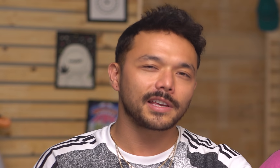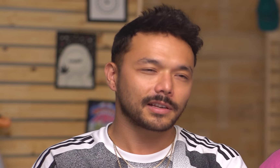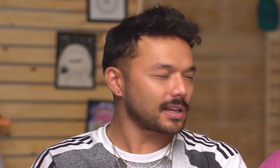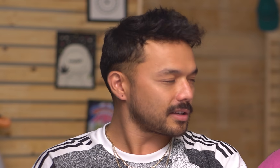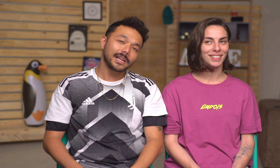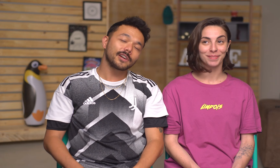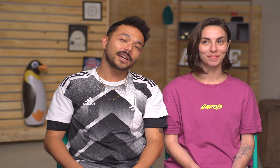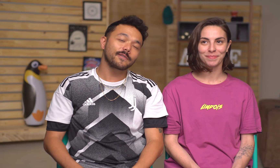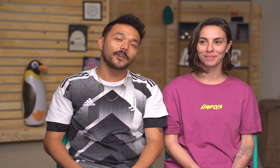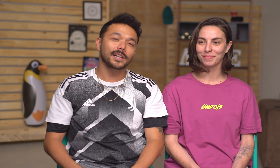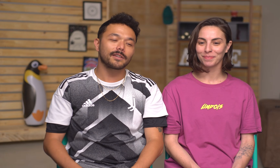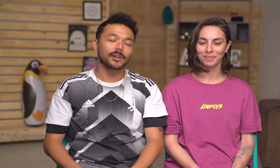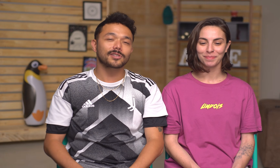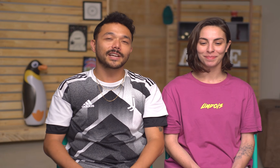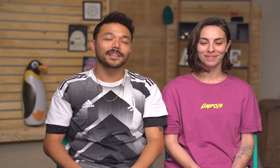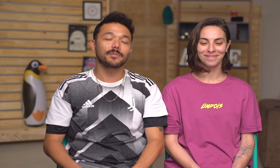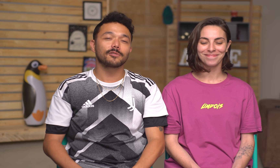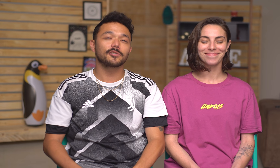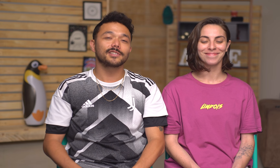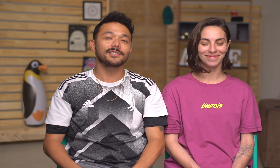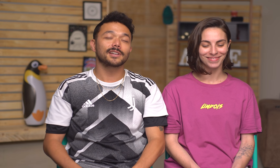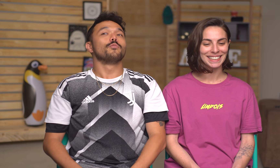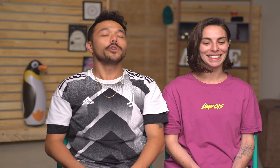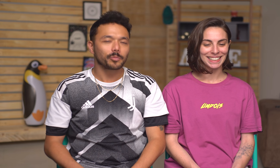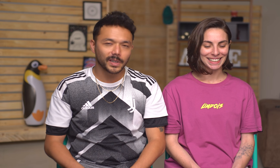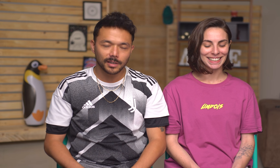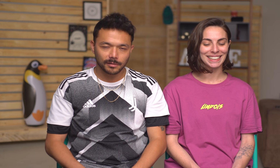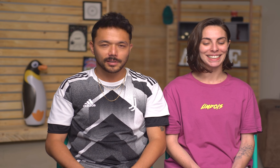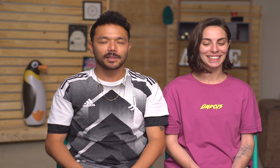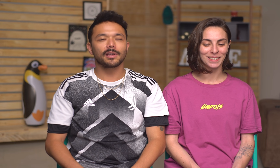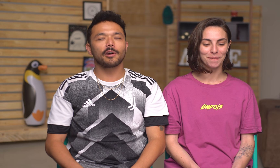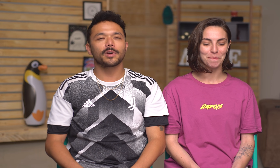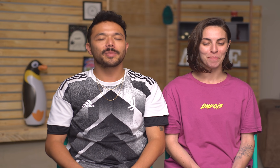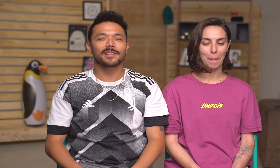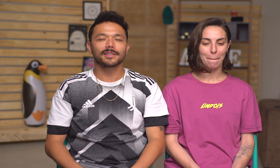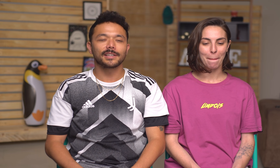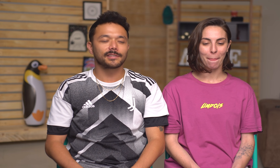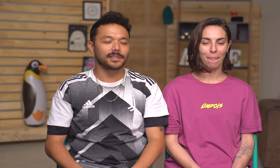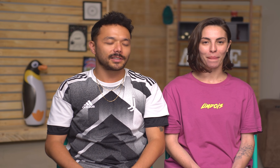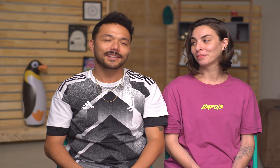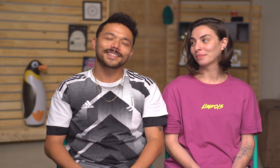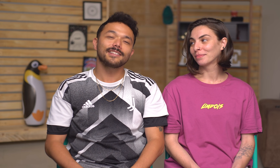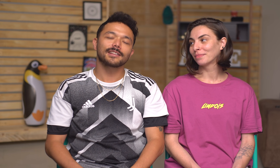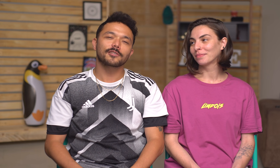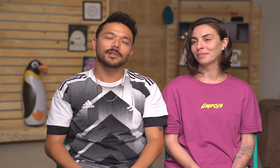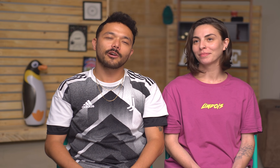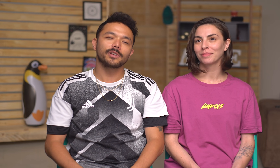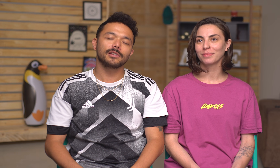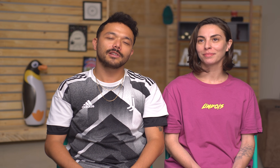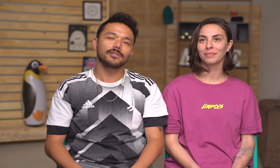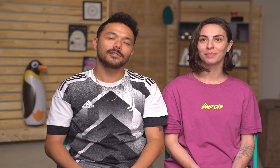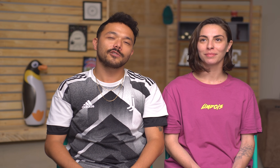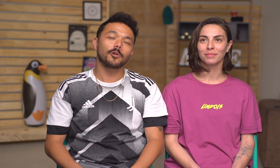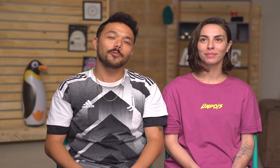porra de nome é esse, caralho? Mas levaram um cara foda, ó, levaram o Siddhartha Ribeiro, um neurocientista muito pica, que é um representante da ciência